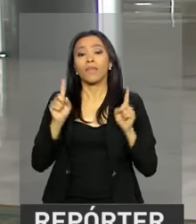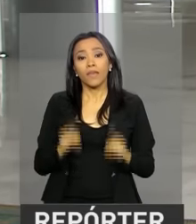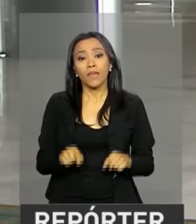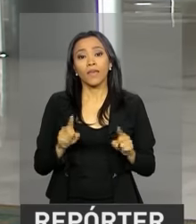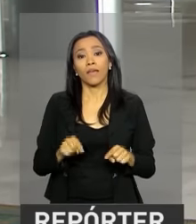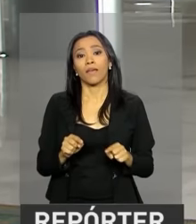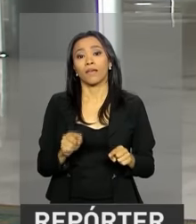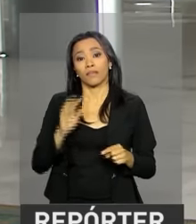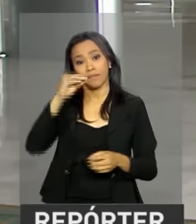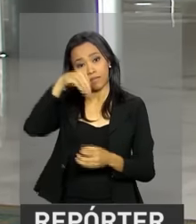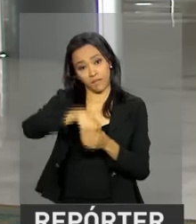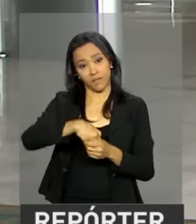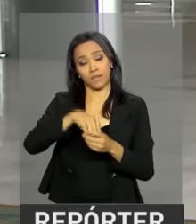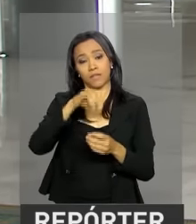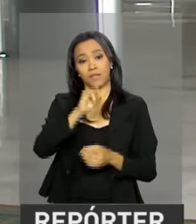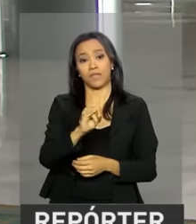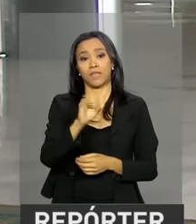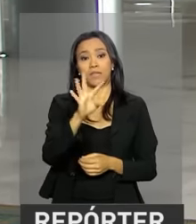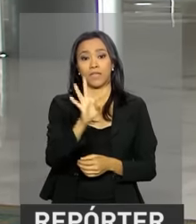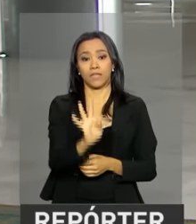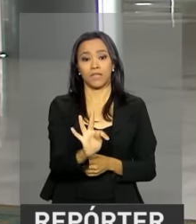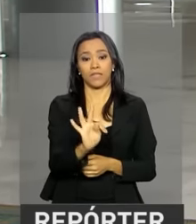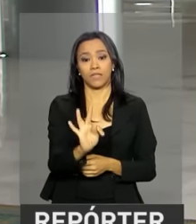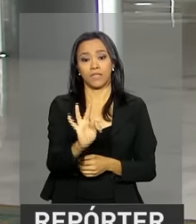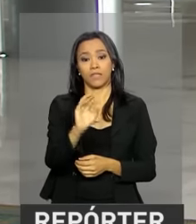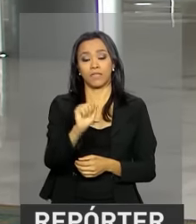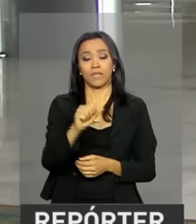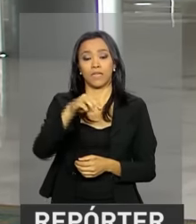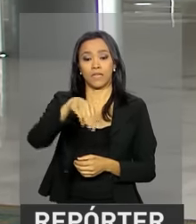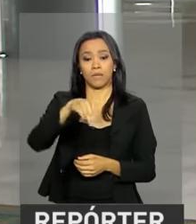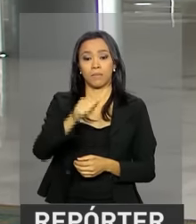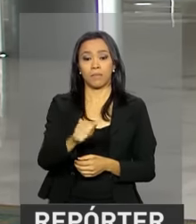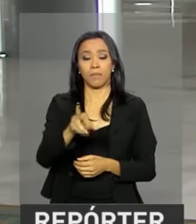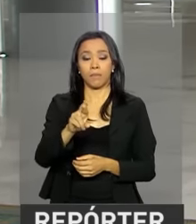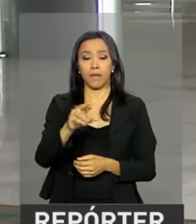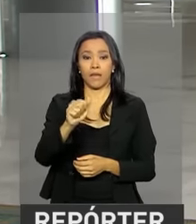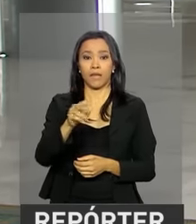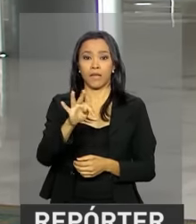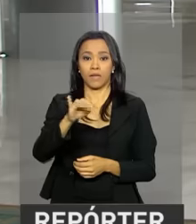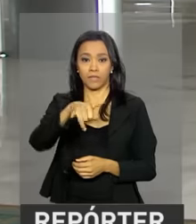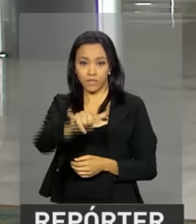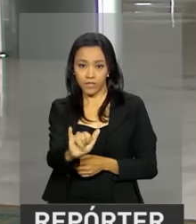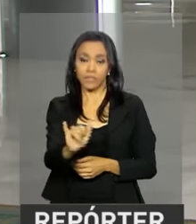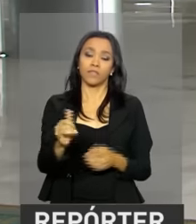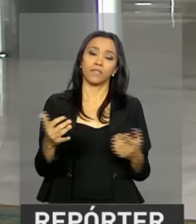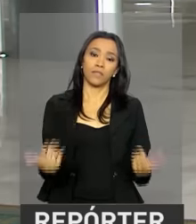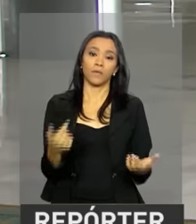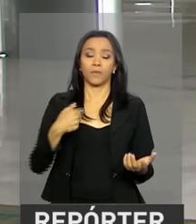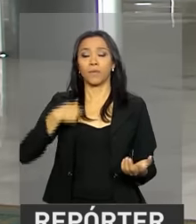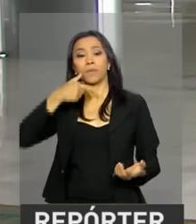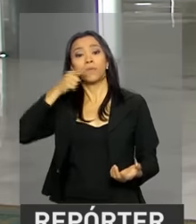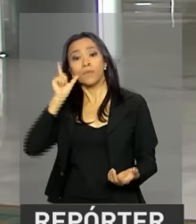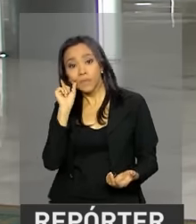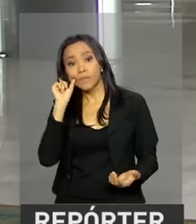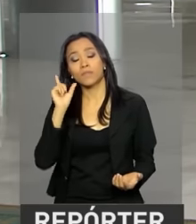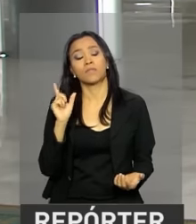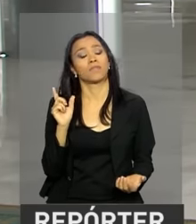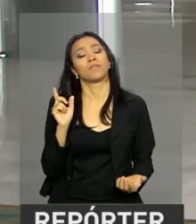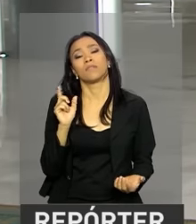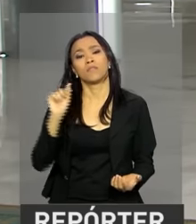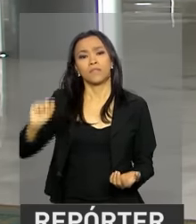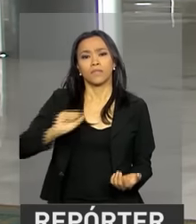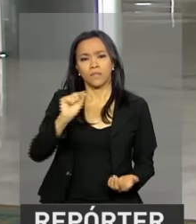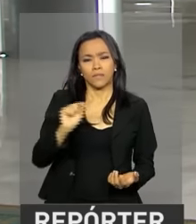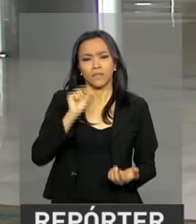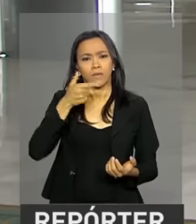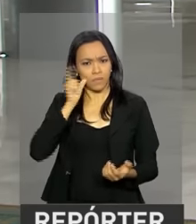sede do ministério das relações exteriores o palácio do do Itamarati bom já ontem eh viu Mara Renata também ontem na